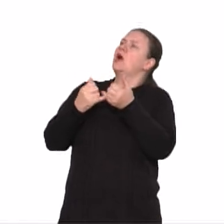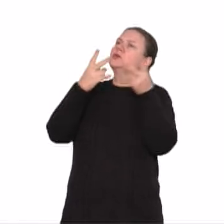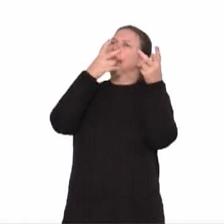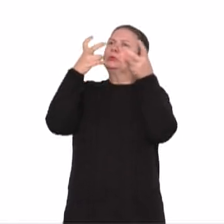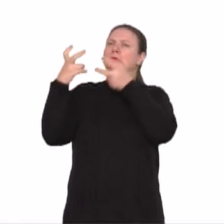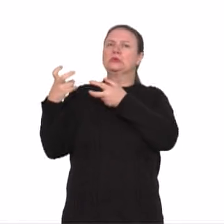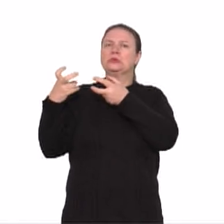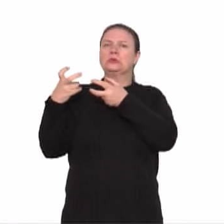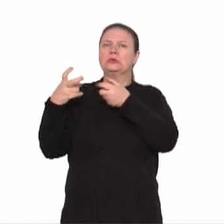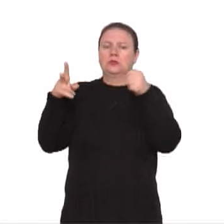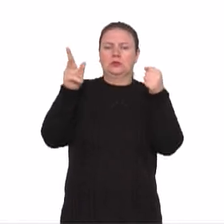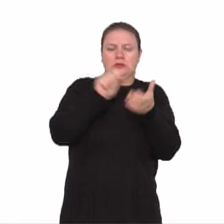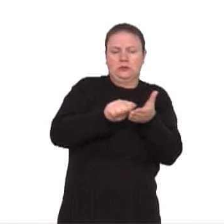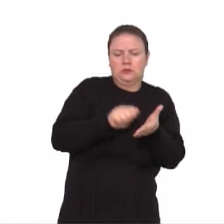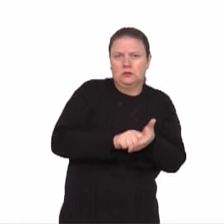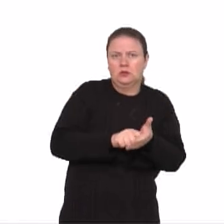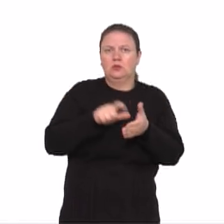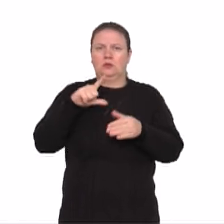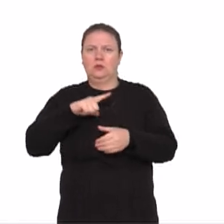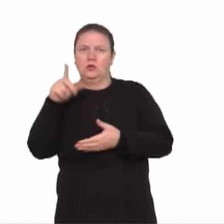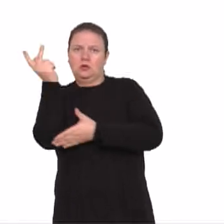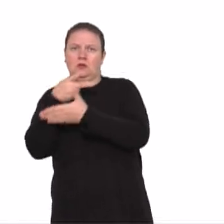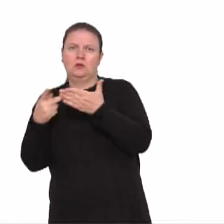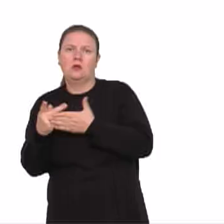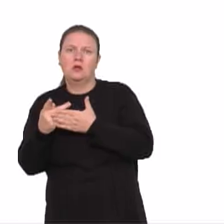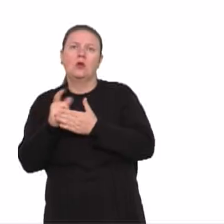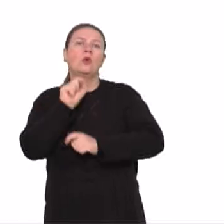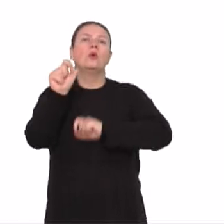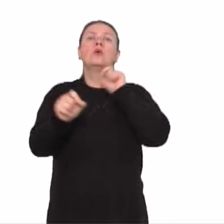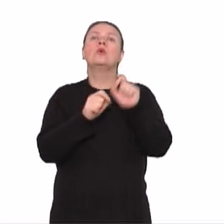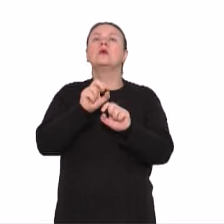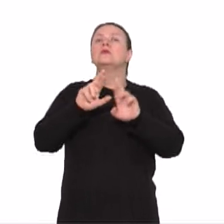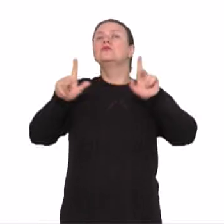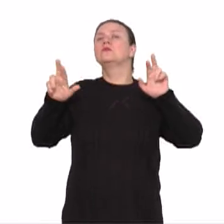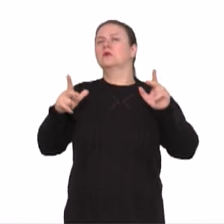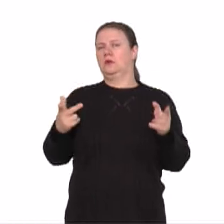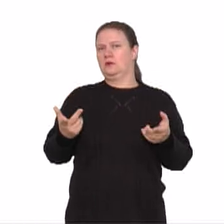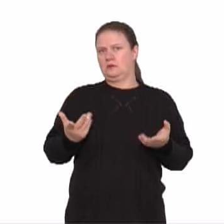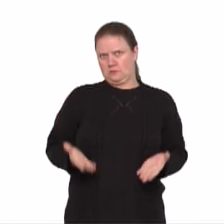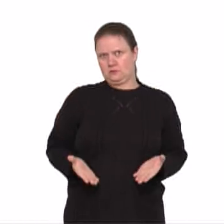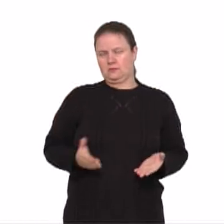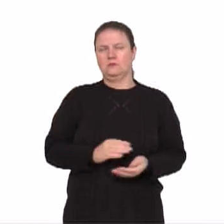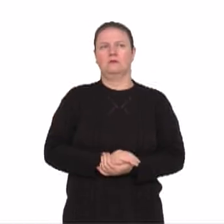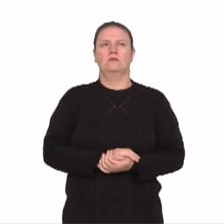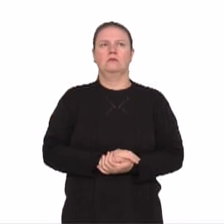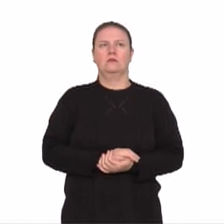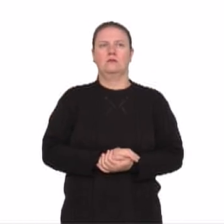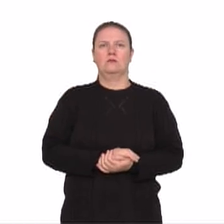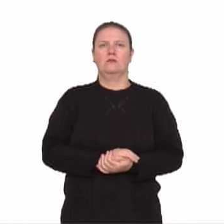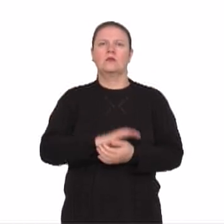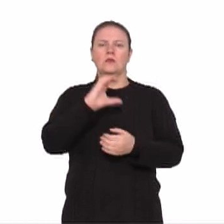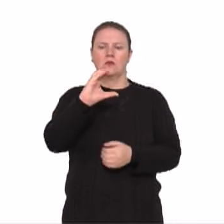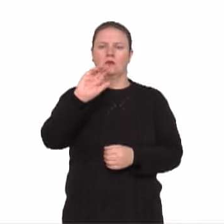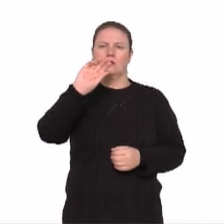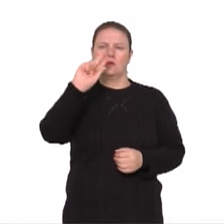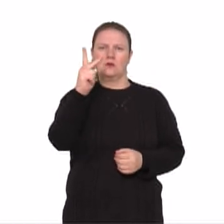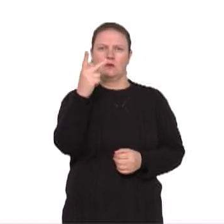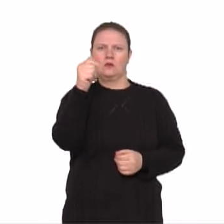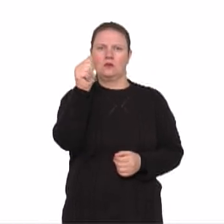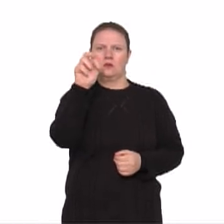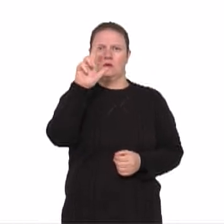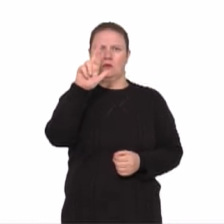linguagem verbal, não verbal, nos dois. Então, quais são as diferenças entre os dois? As charges, pessoal, elas têm